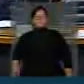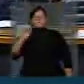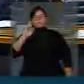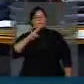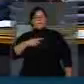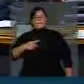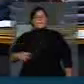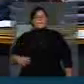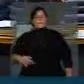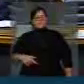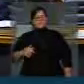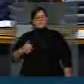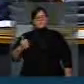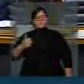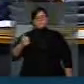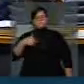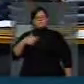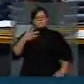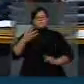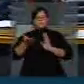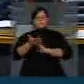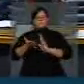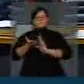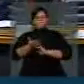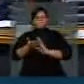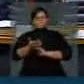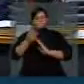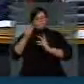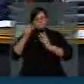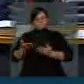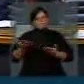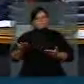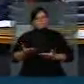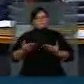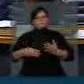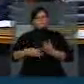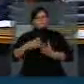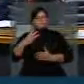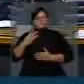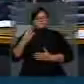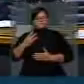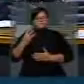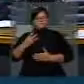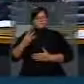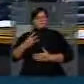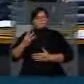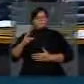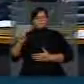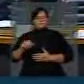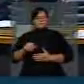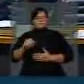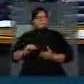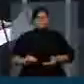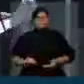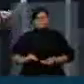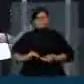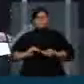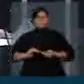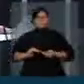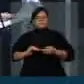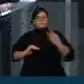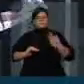primeiro lugar, senhor presidente, queria parabenizar. Hoje é a terceira vez que o Congresso,